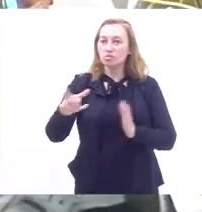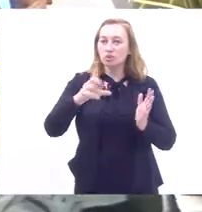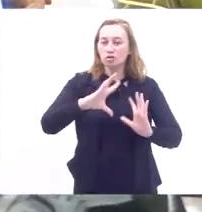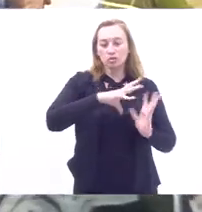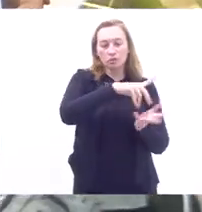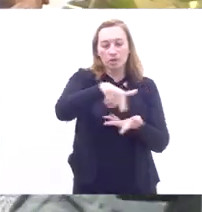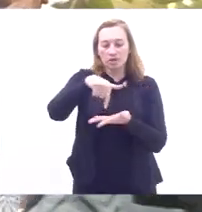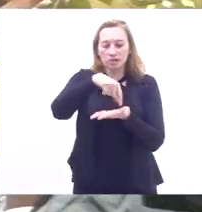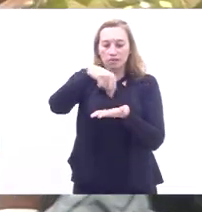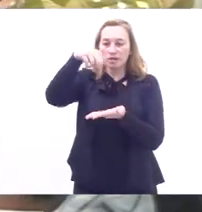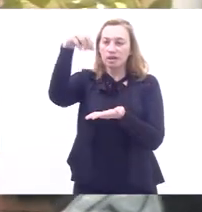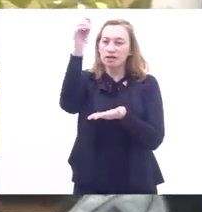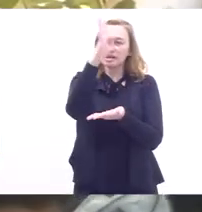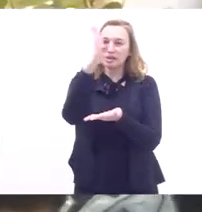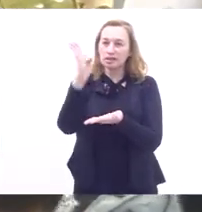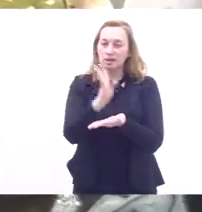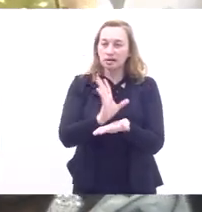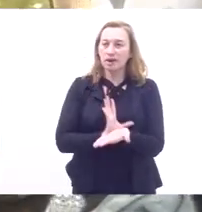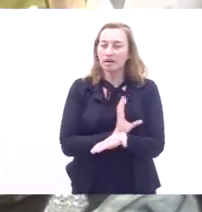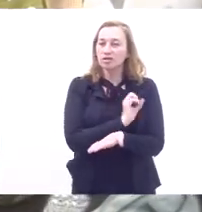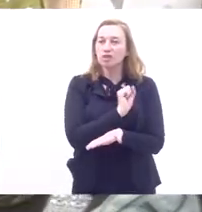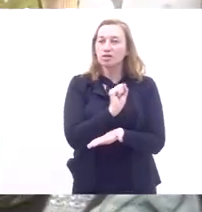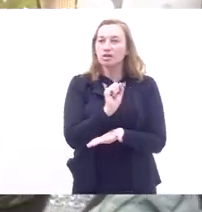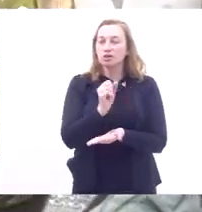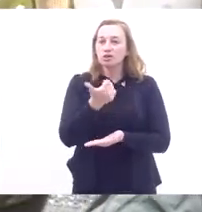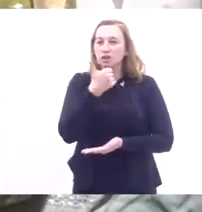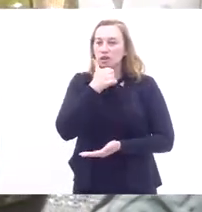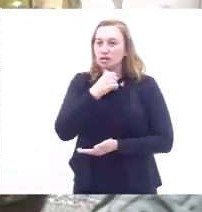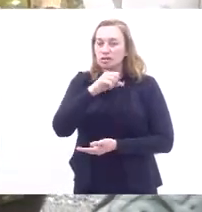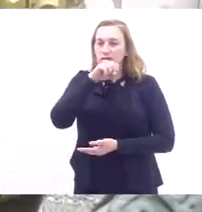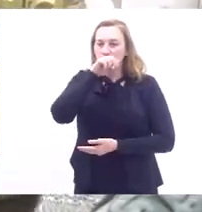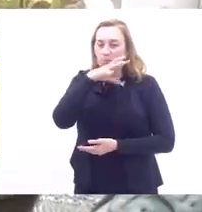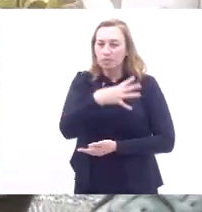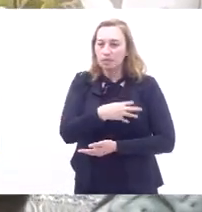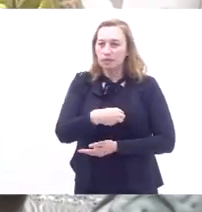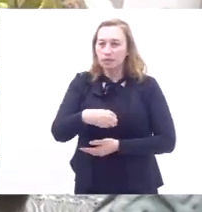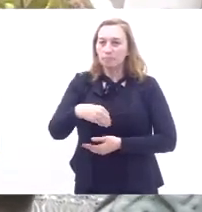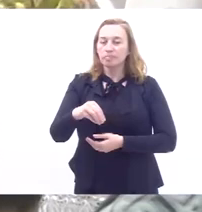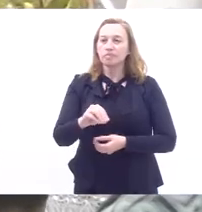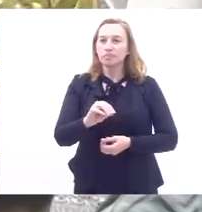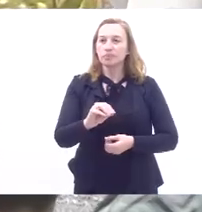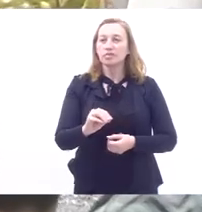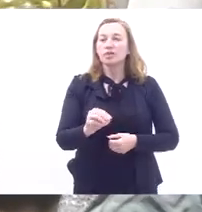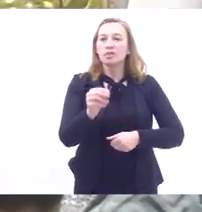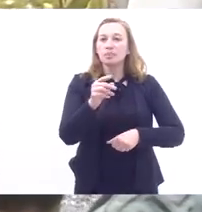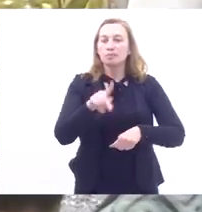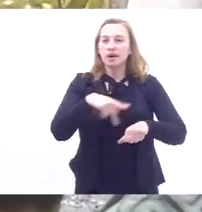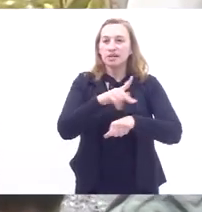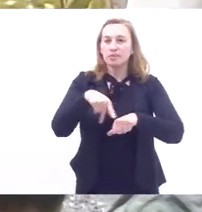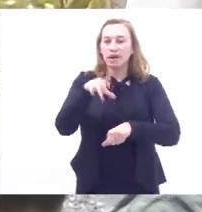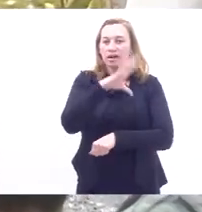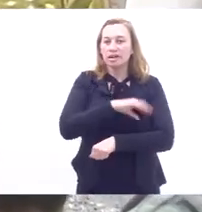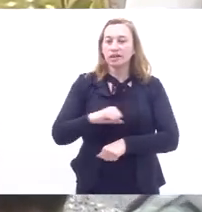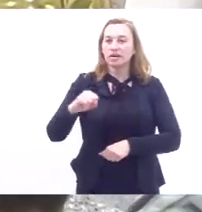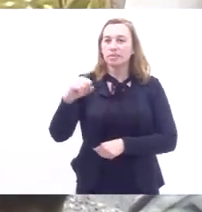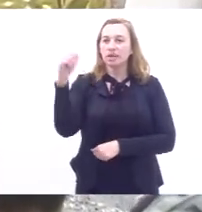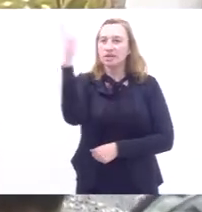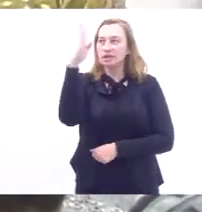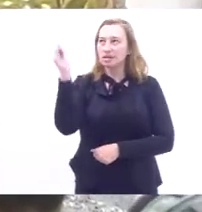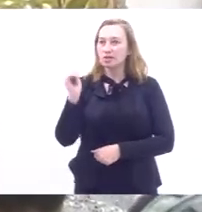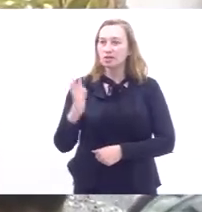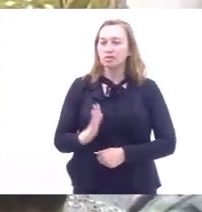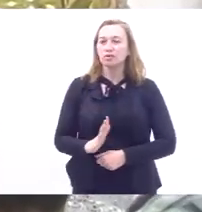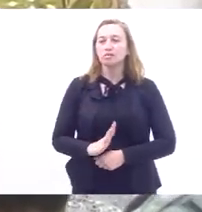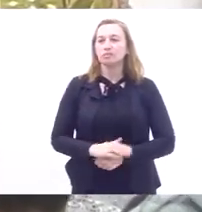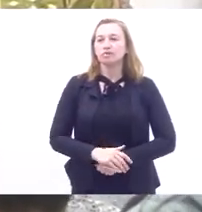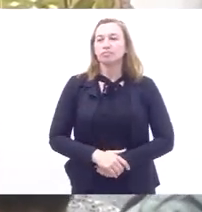outras mil, és do Brasil, a pátria amada, dos filhos deste sol, és mãe gentil, pátria amada,